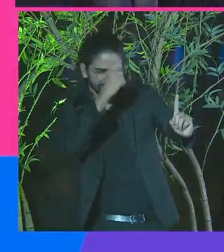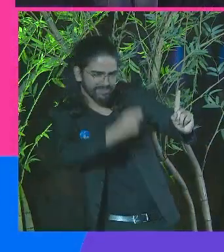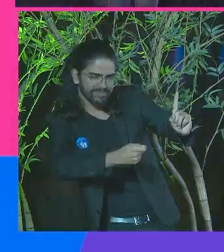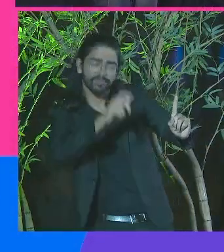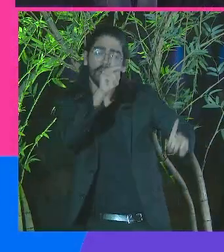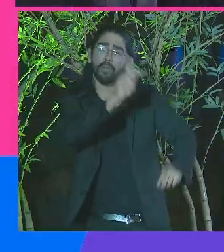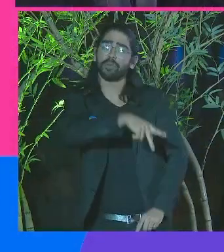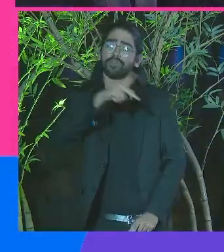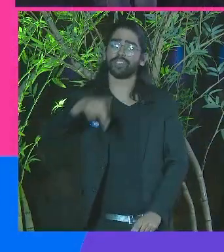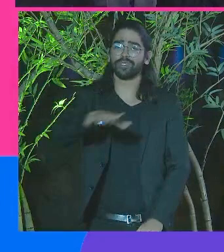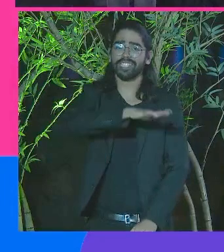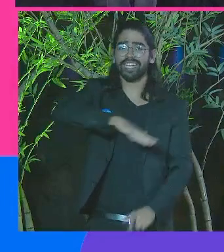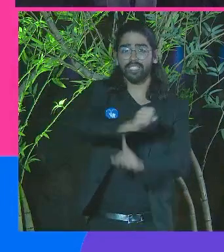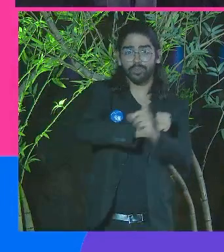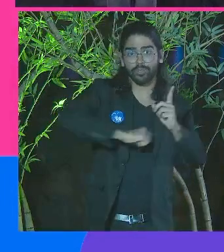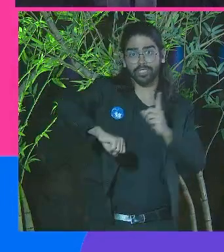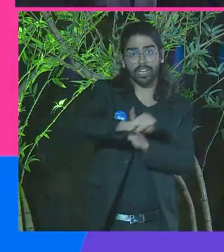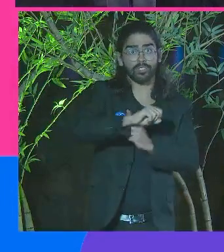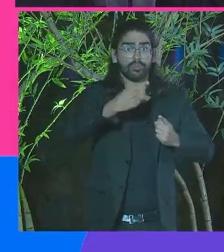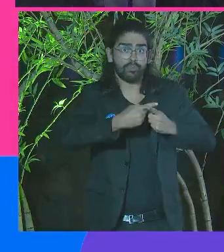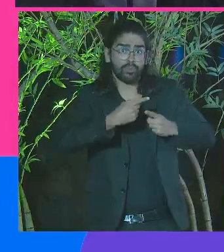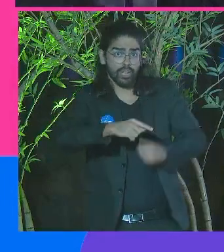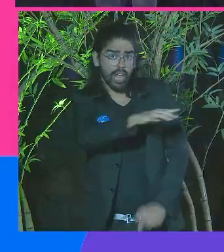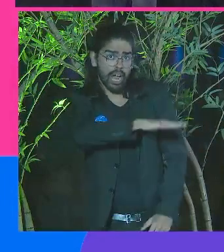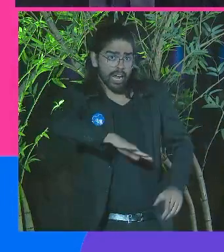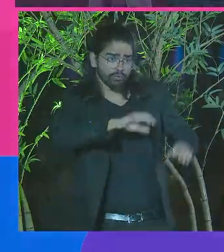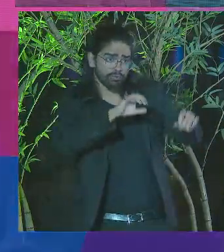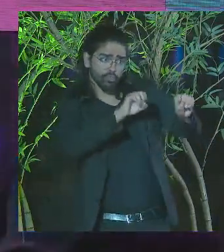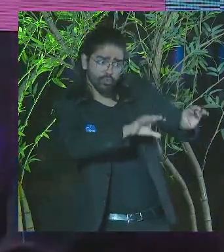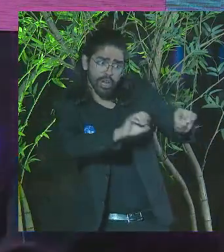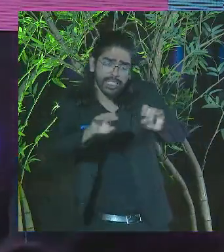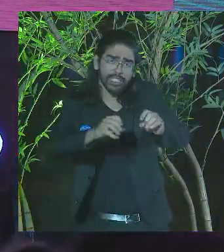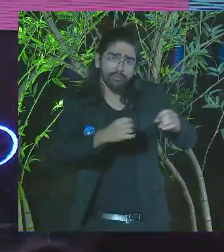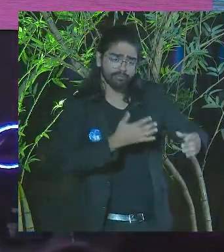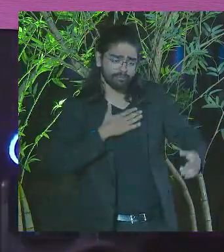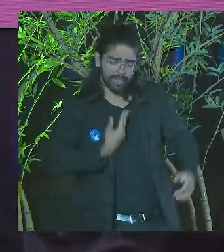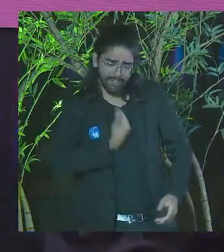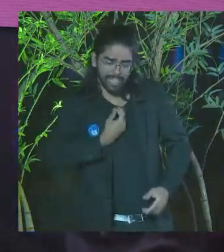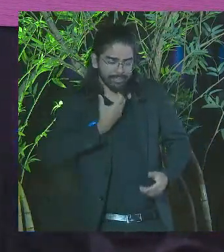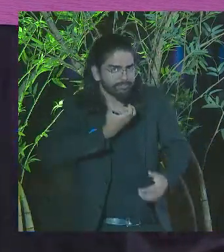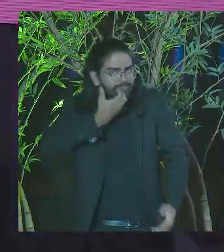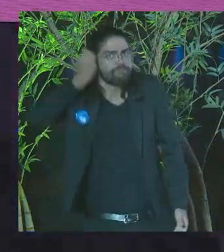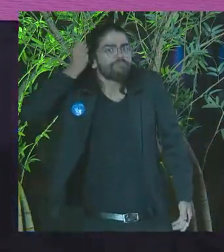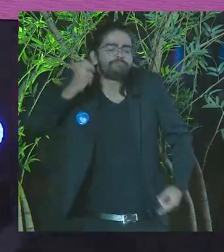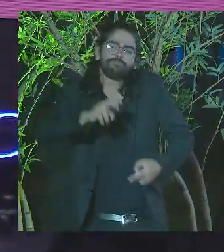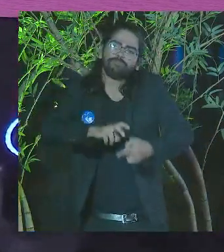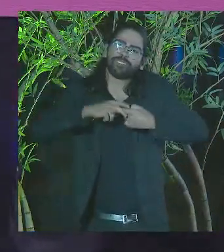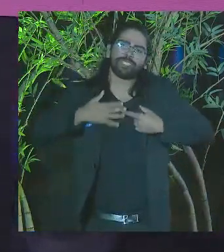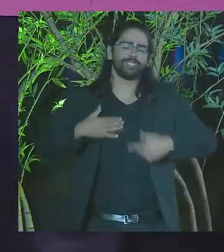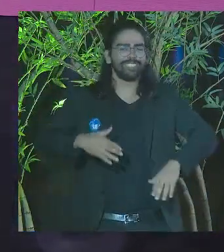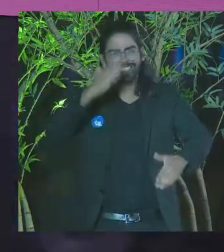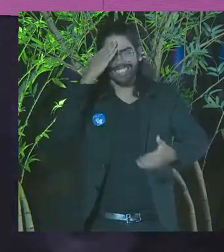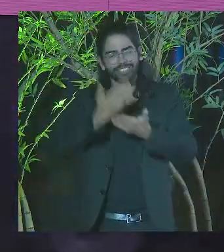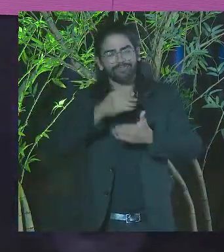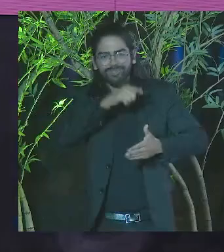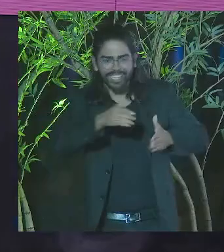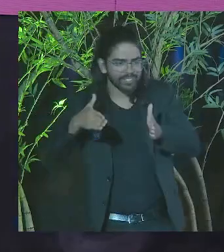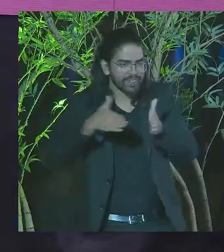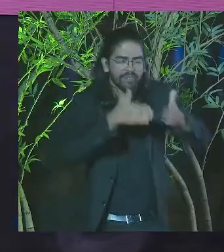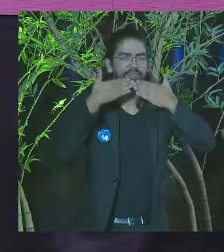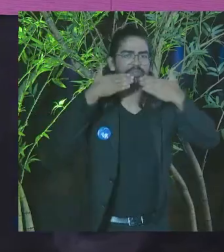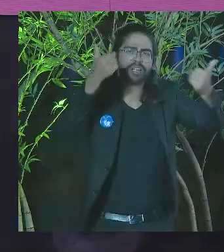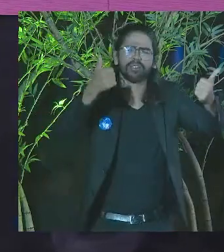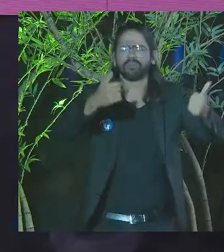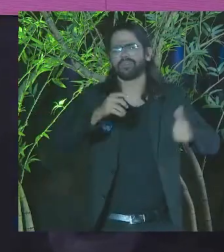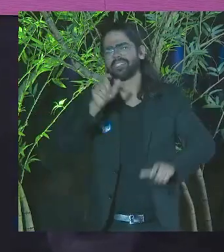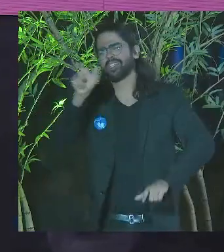nossa sociedade. A educação me salvou e eu acredito que é a arma mesmo mais poderosa para a gente transformar o mundo. Eu sei que a galera